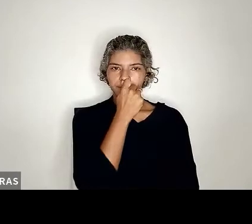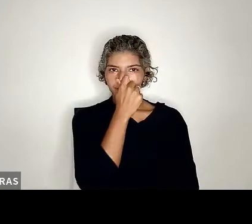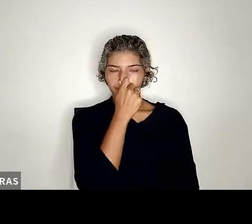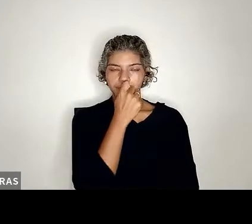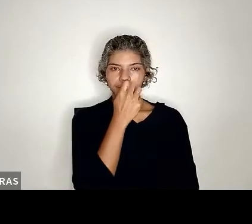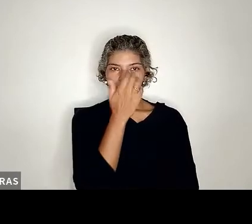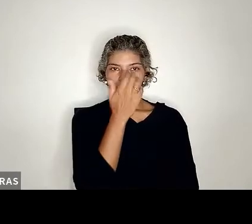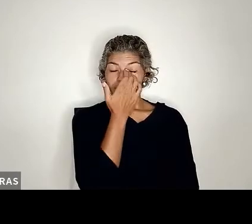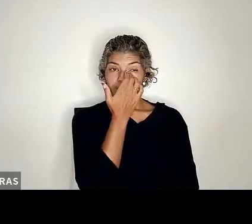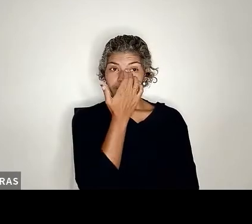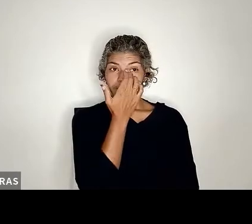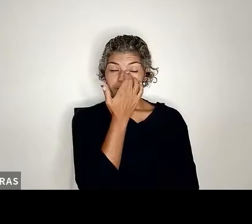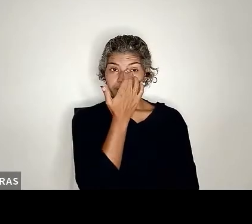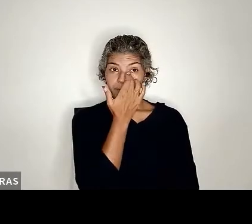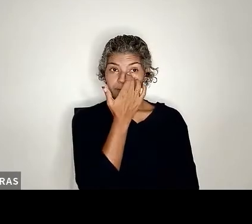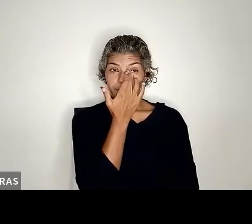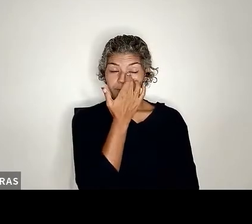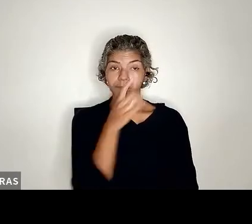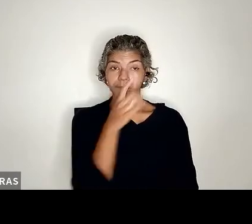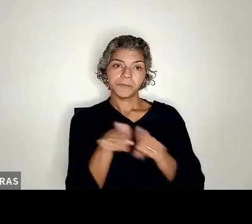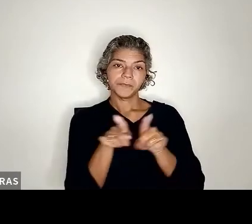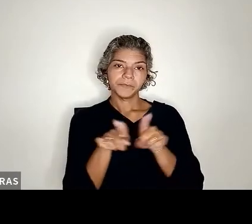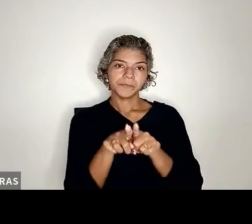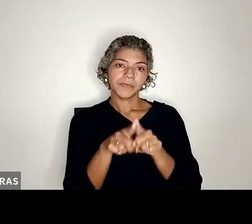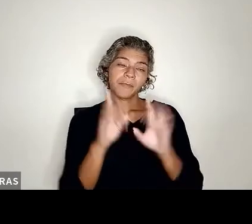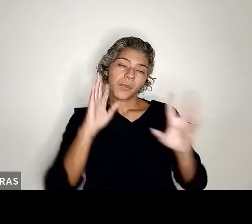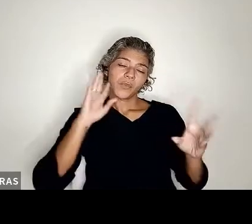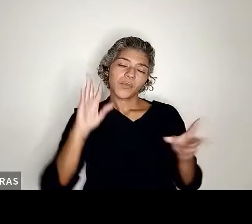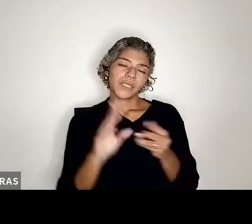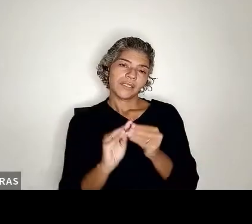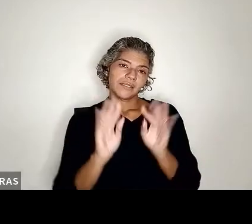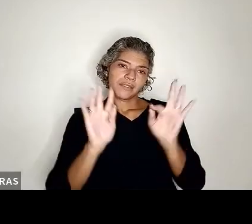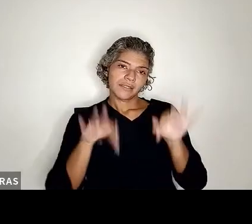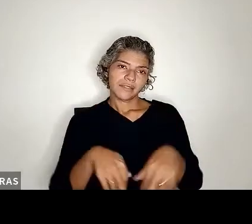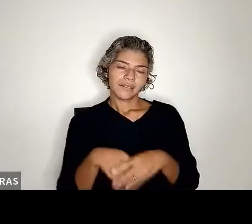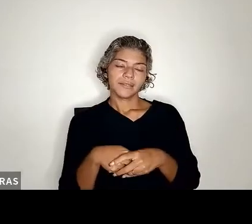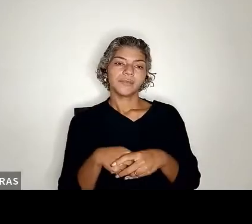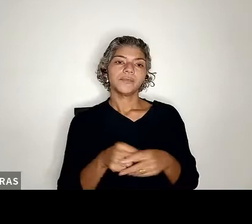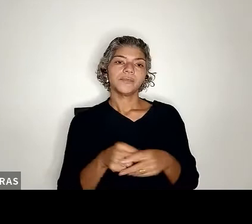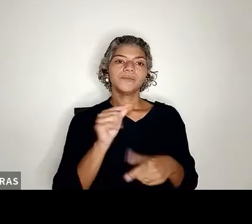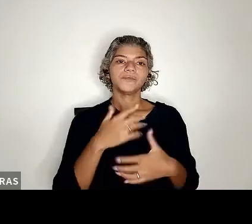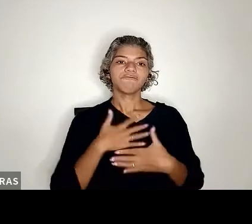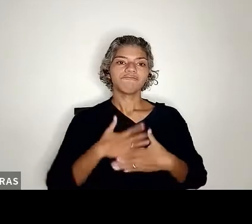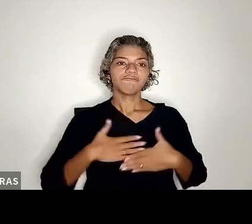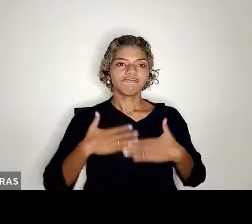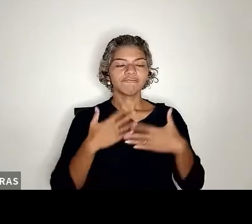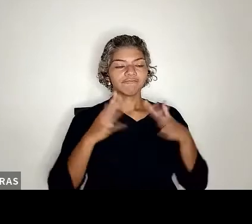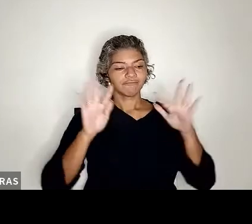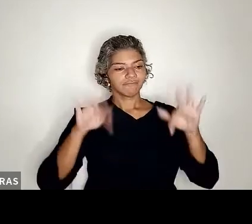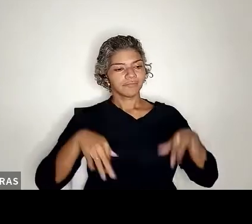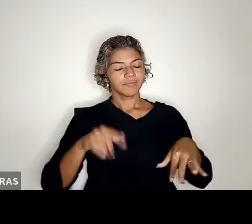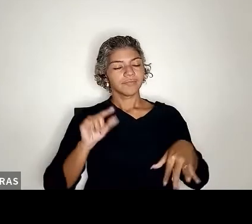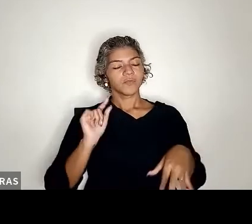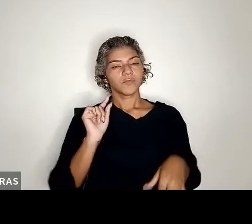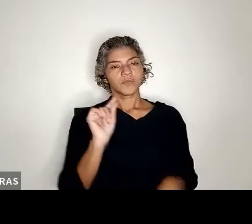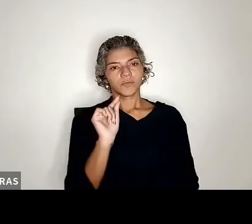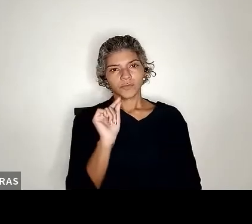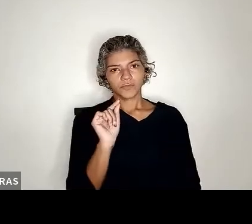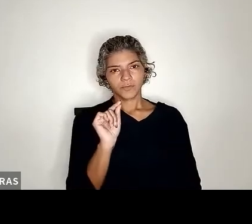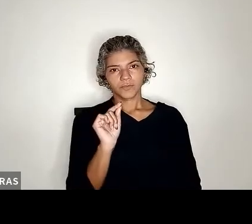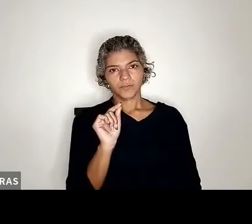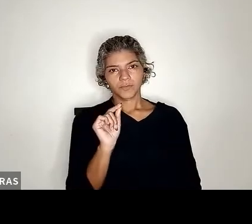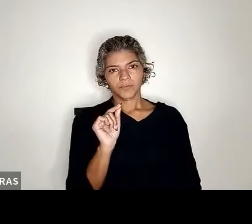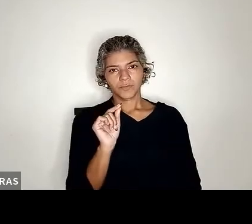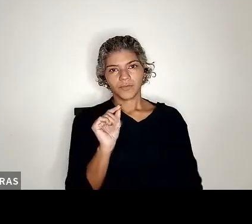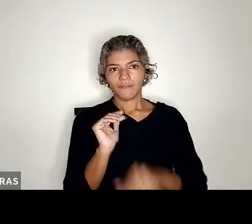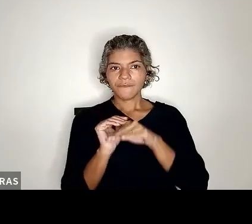Bem, desafio, então, como eu falei, aqui encerro. Eu gostaria de terminar dizendo, colocando aqui para o nosso debate,